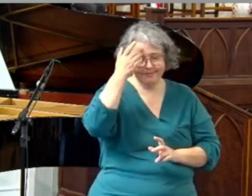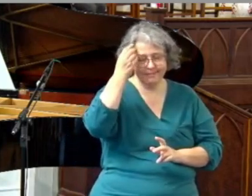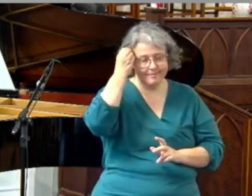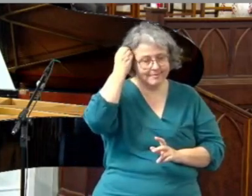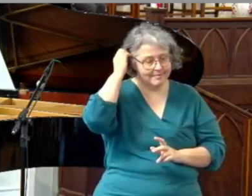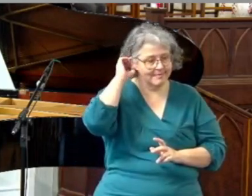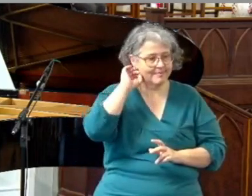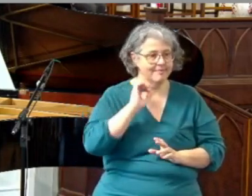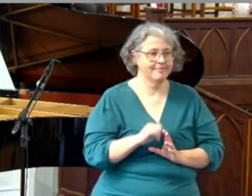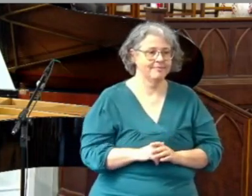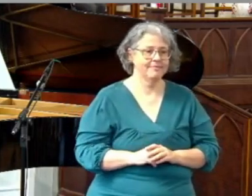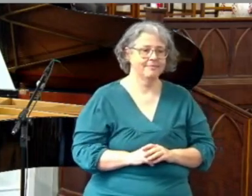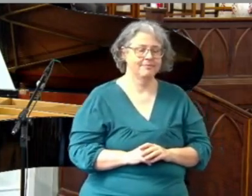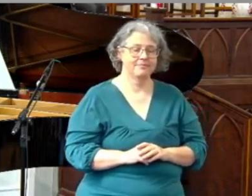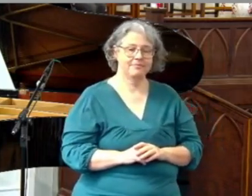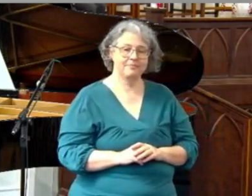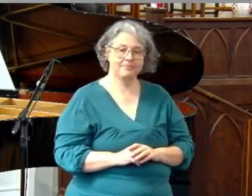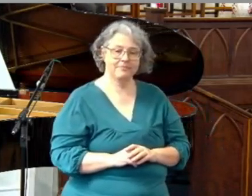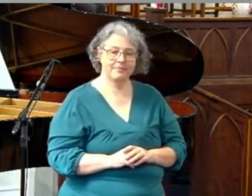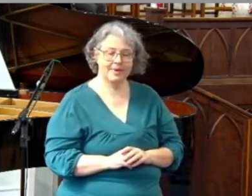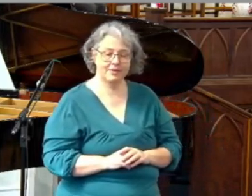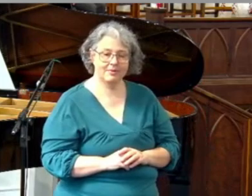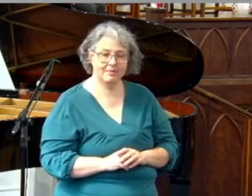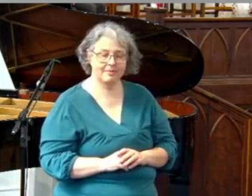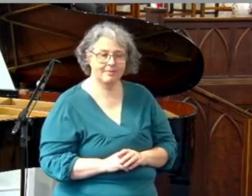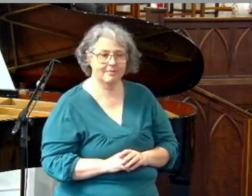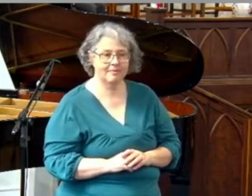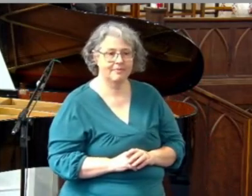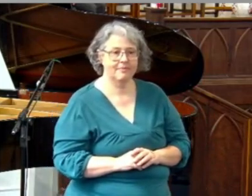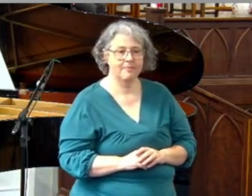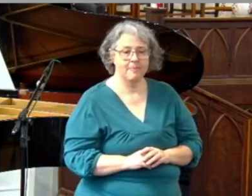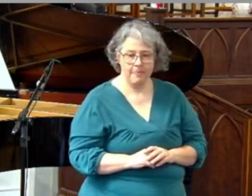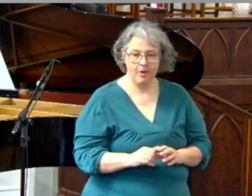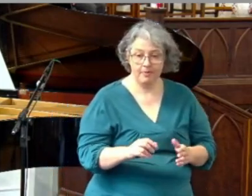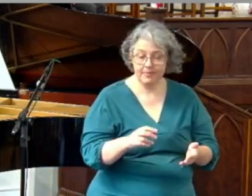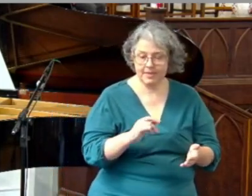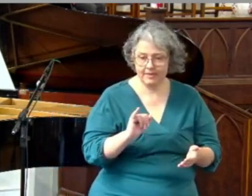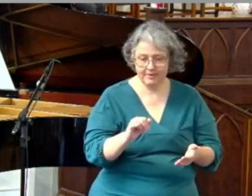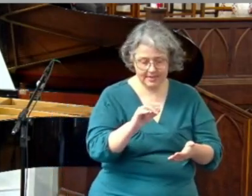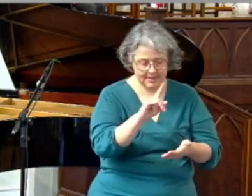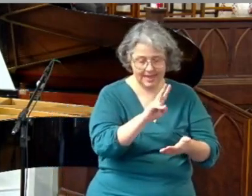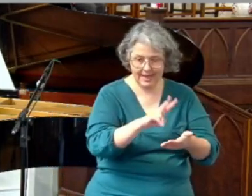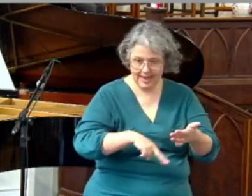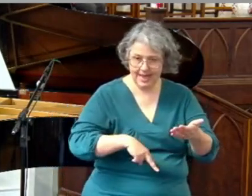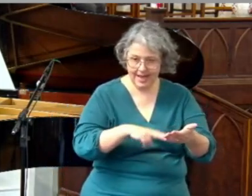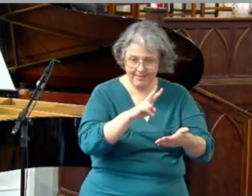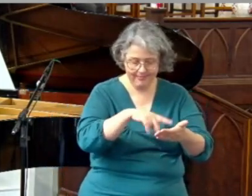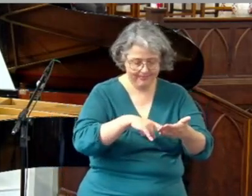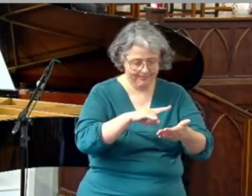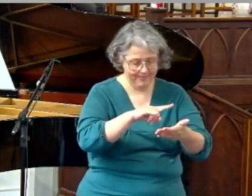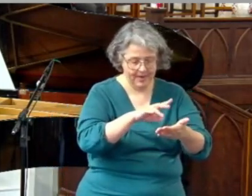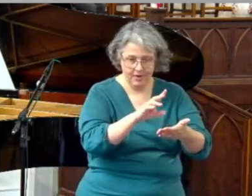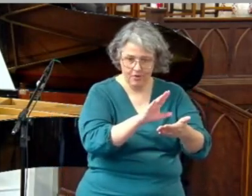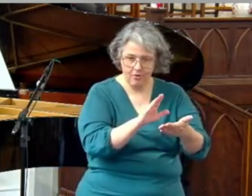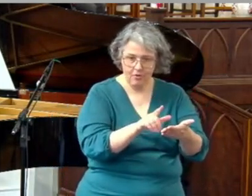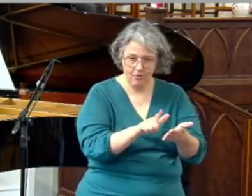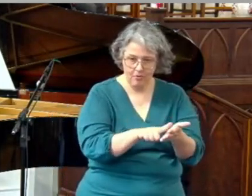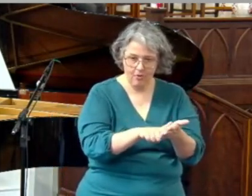Aqueles que acompanham ou estão acompanhando os artigos do boletim chamado O